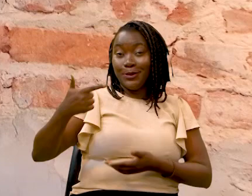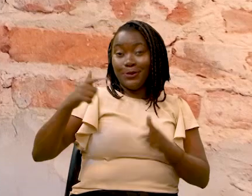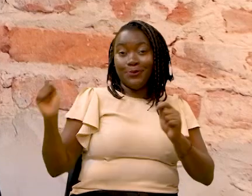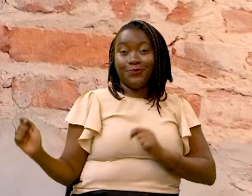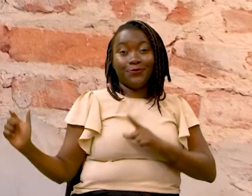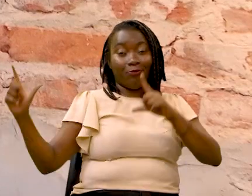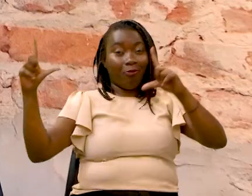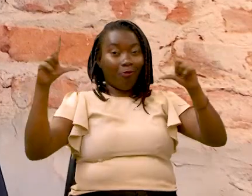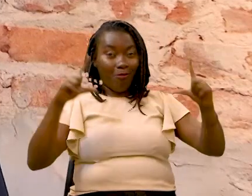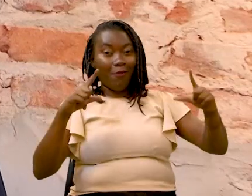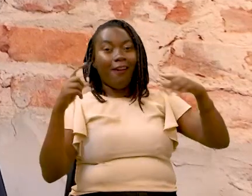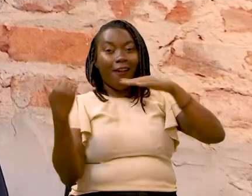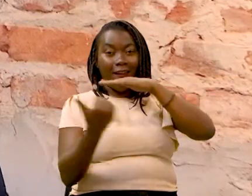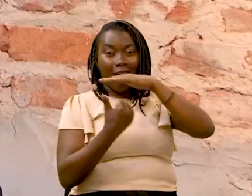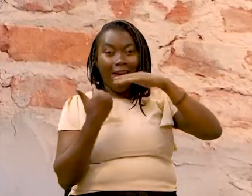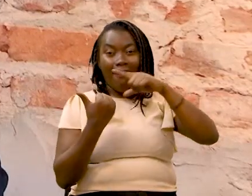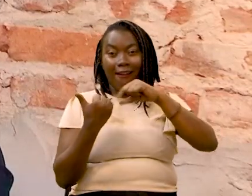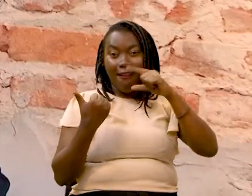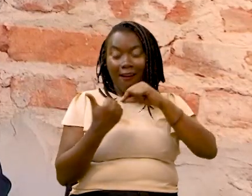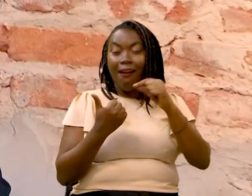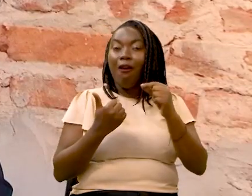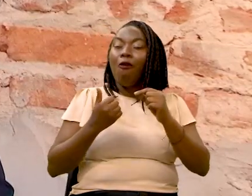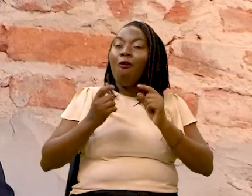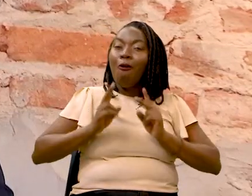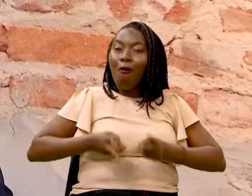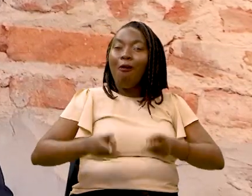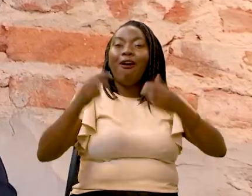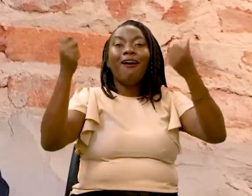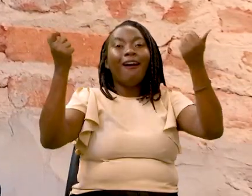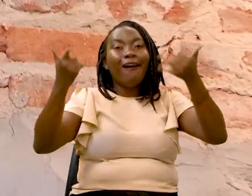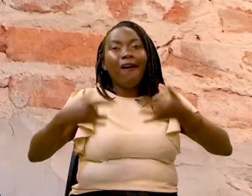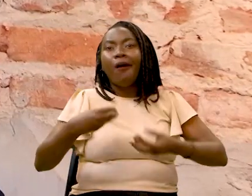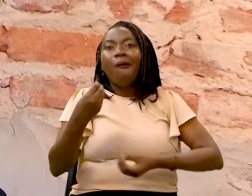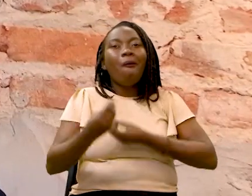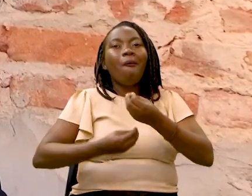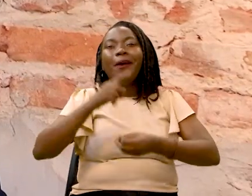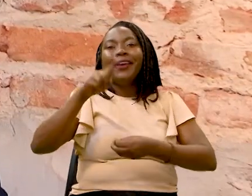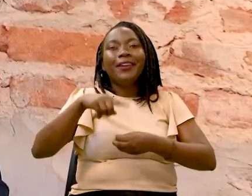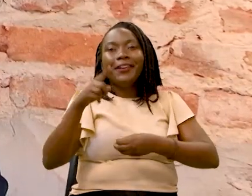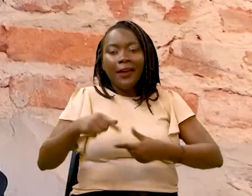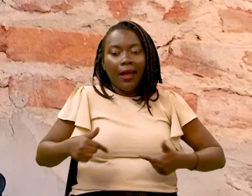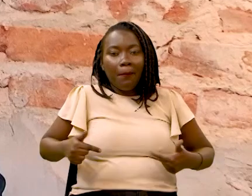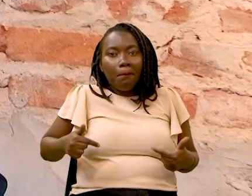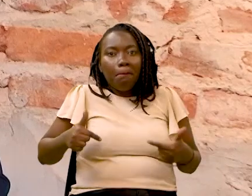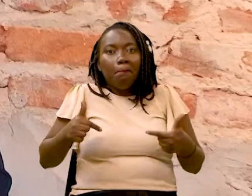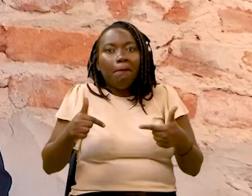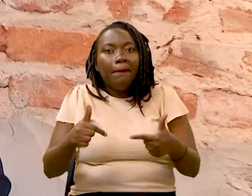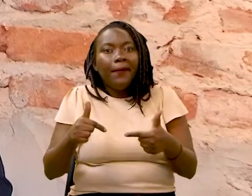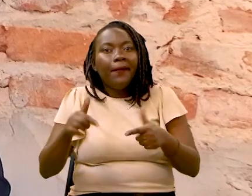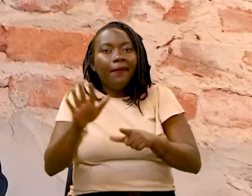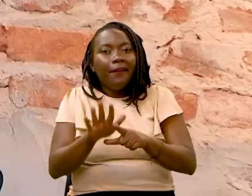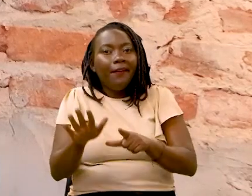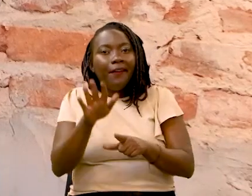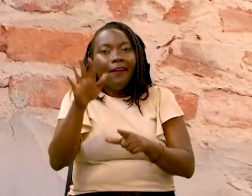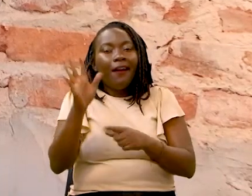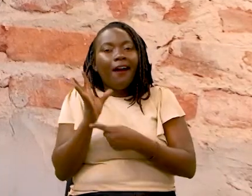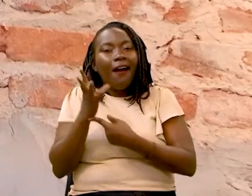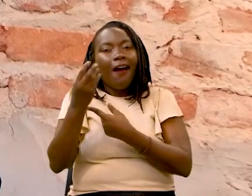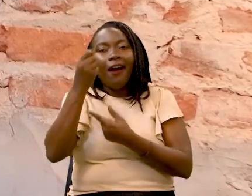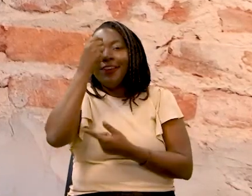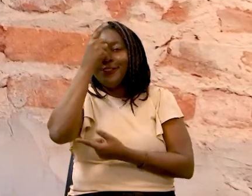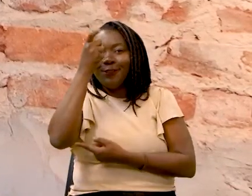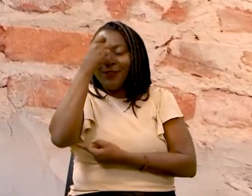Segundo bloco do Ser Empreendedor, a gente continua falando de como é empreender no setor da arte e